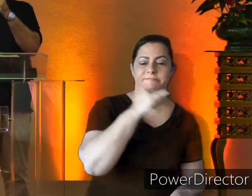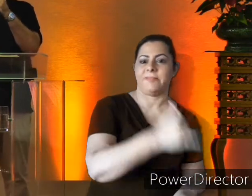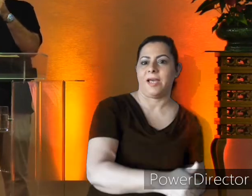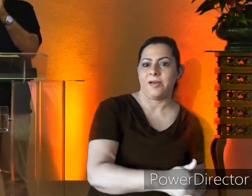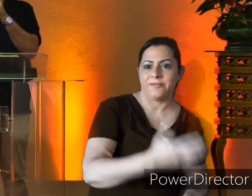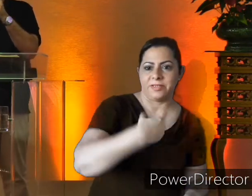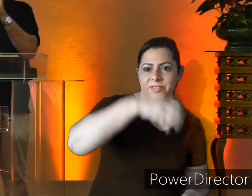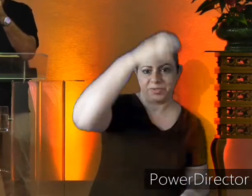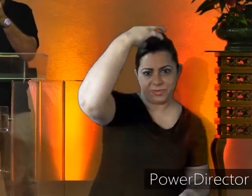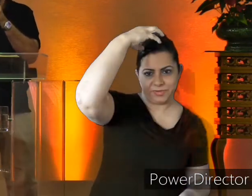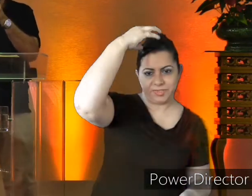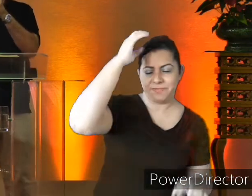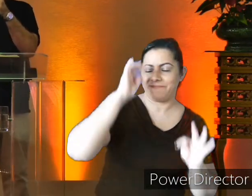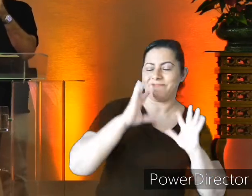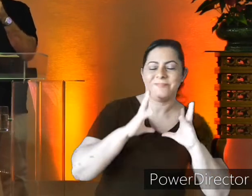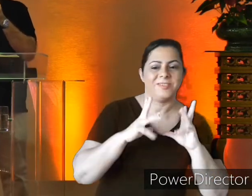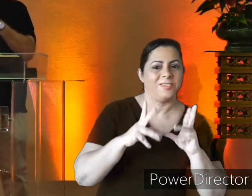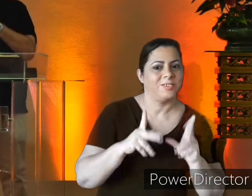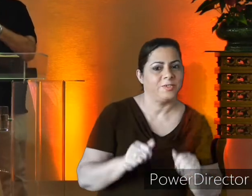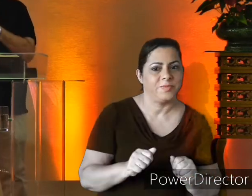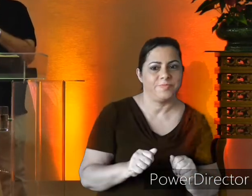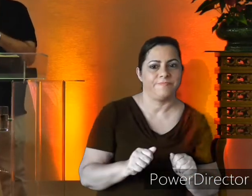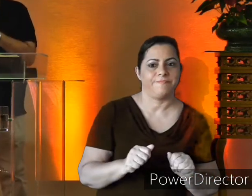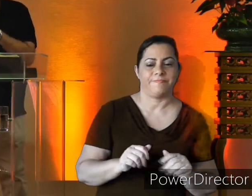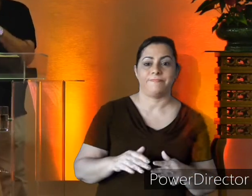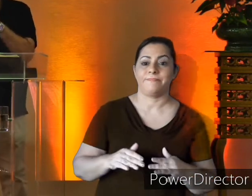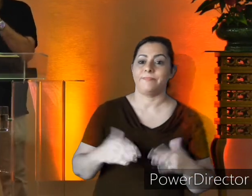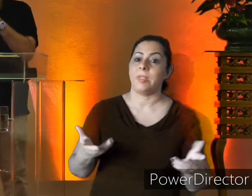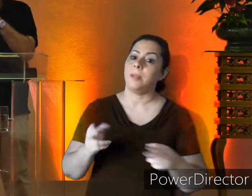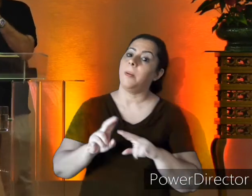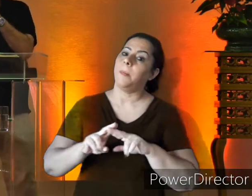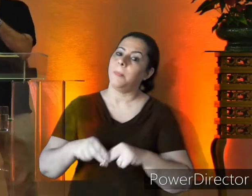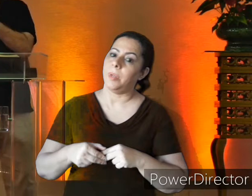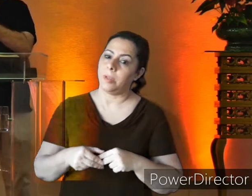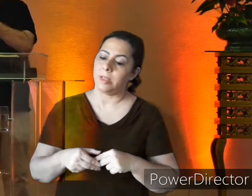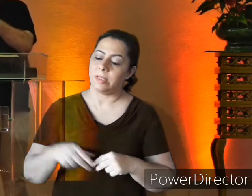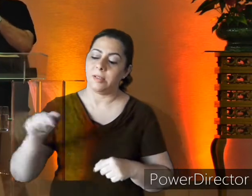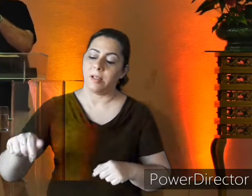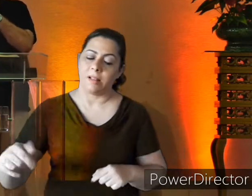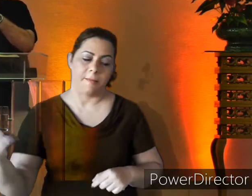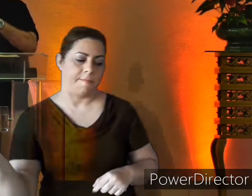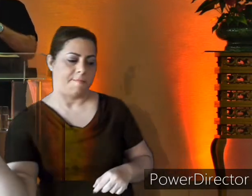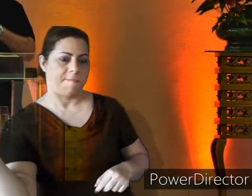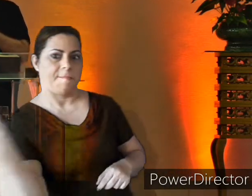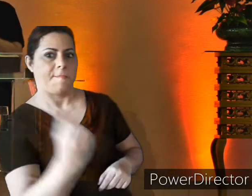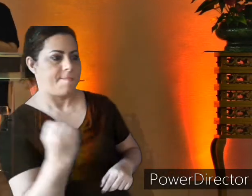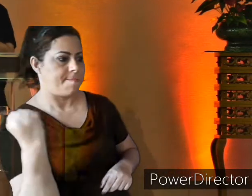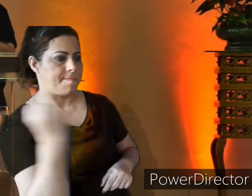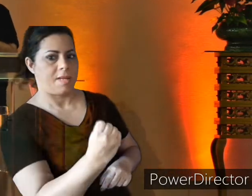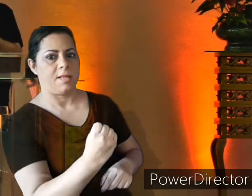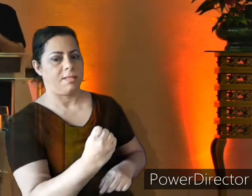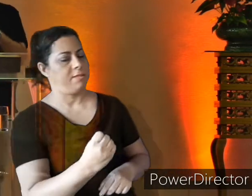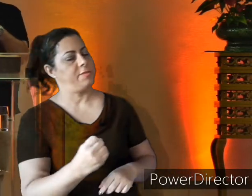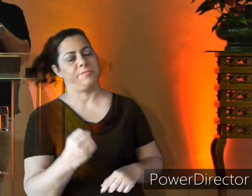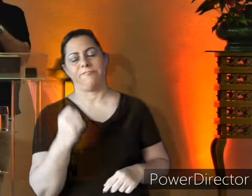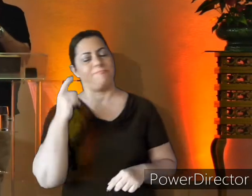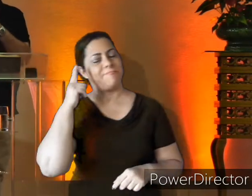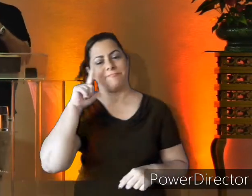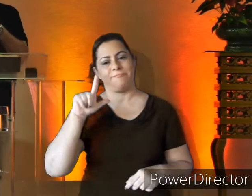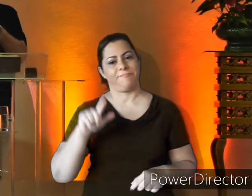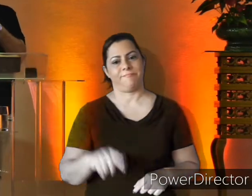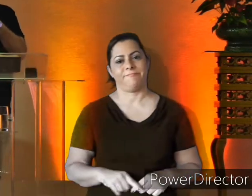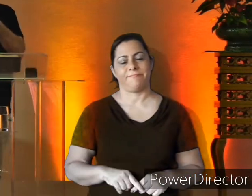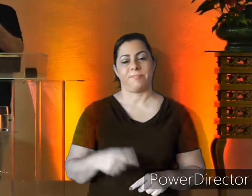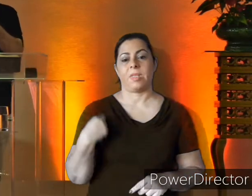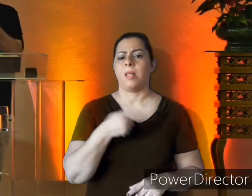e ele então avisa ao rei, e por isso as emboscadas não funcionam. Então, além de nós vermos que